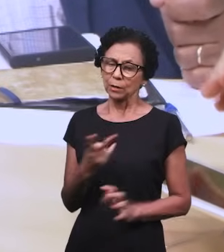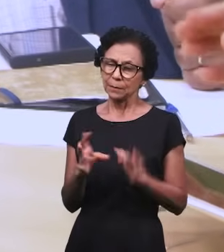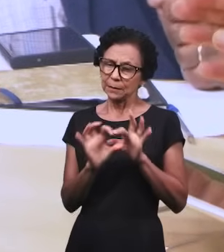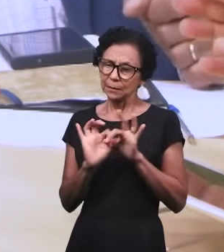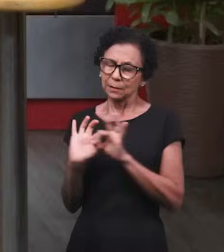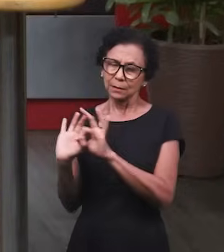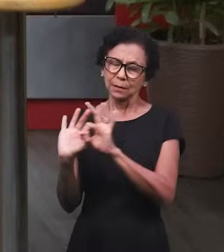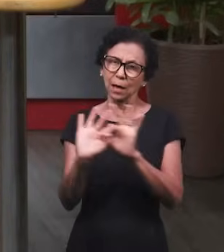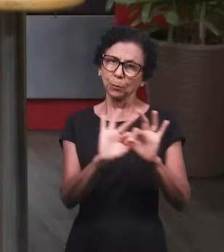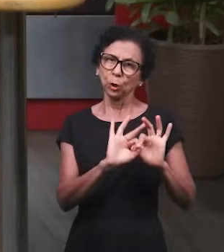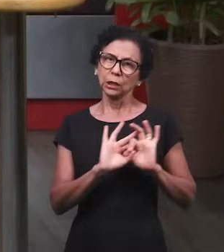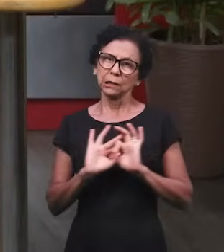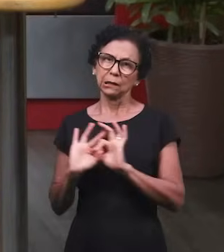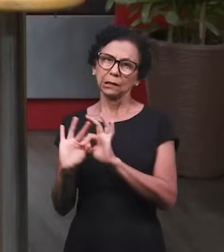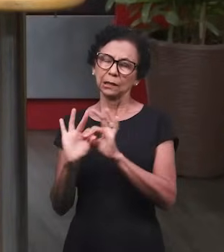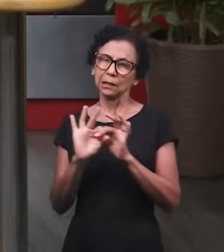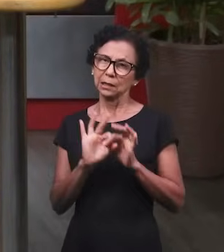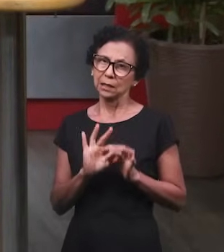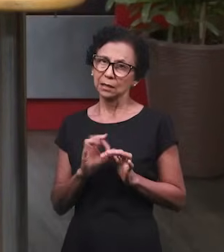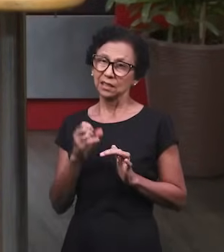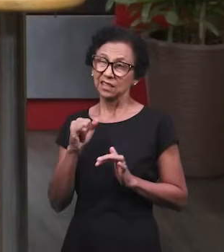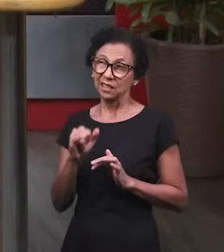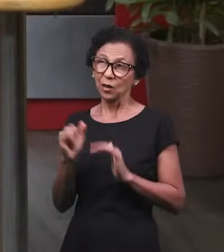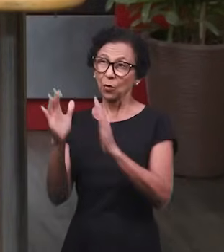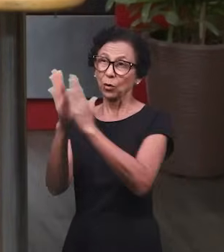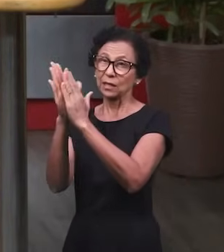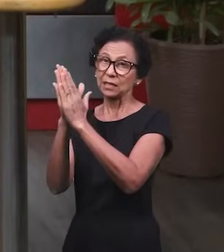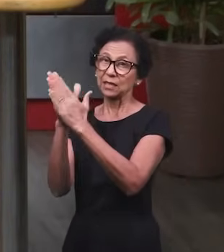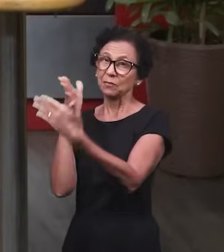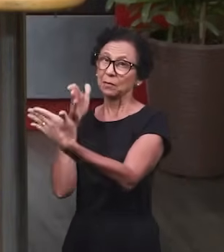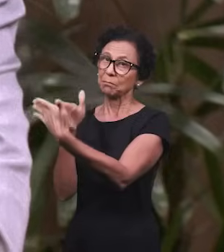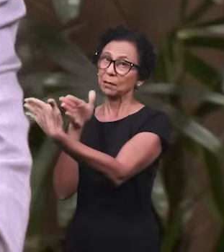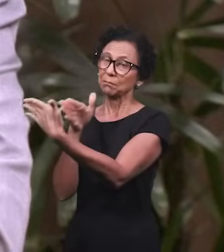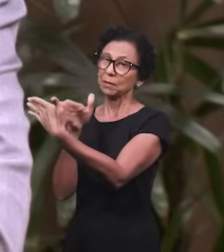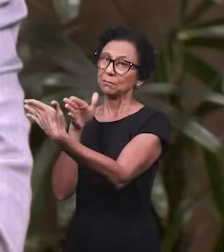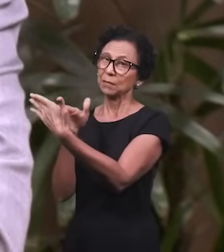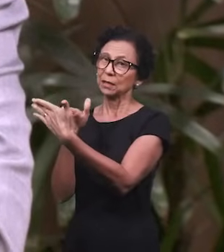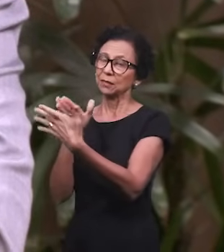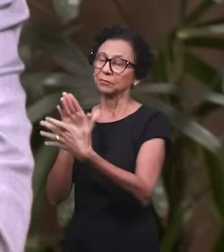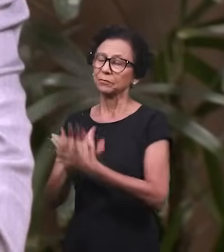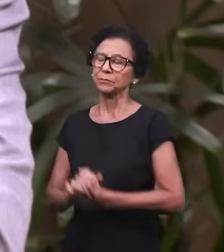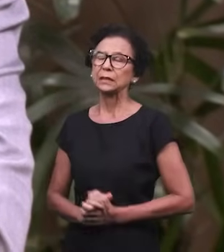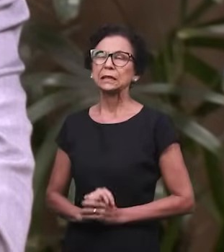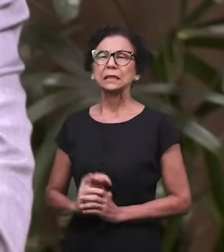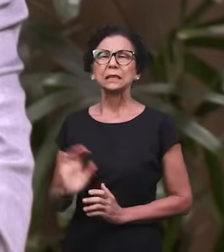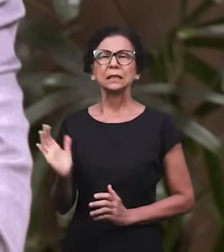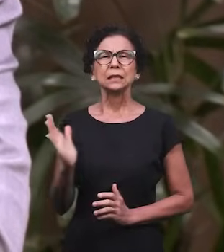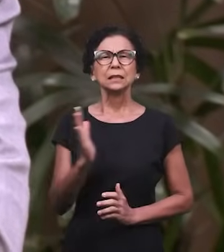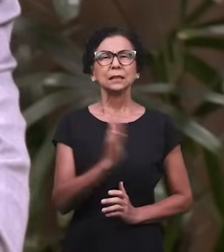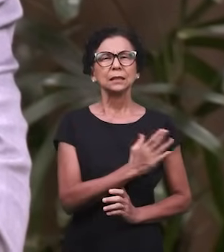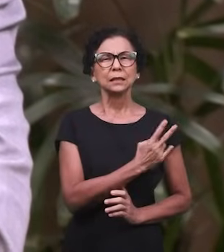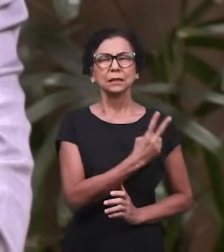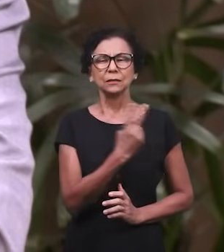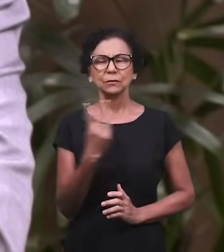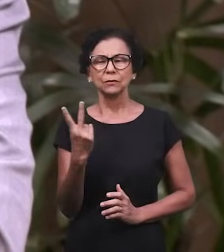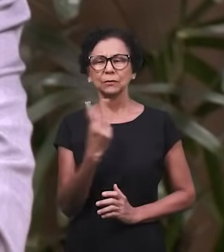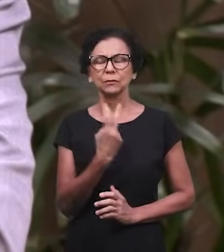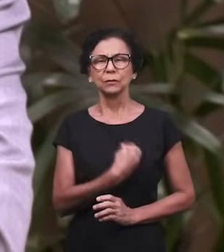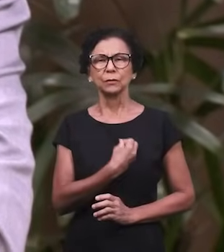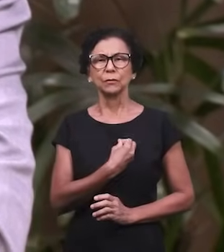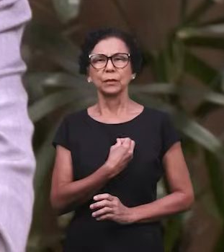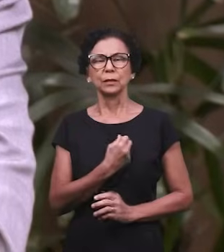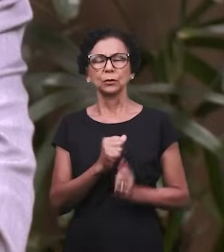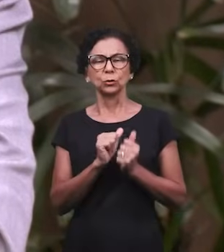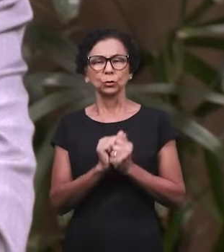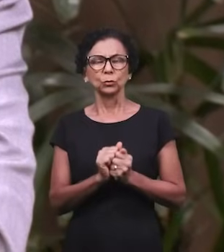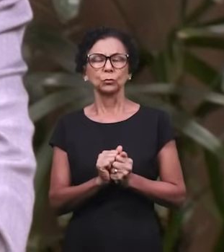não Luiz essa essa questão de eh coabitar com elas com entendimento eh